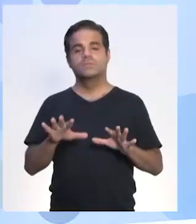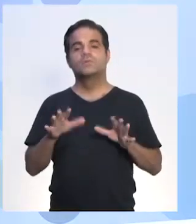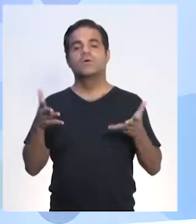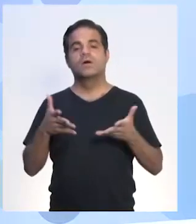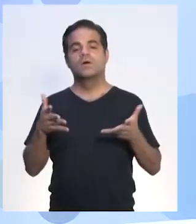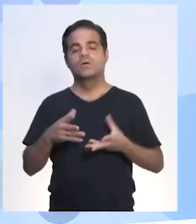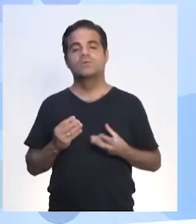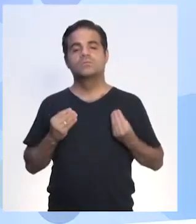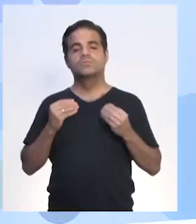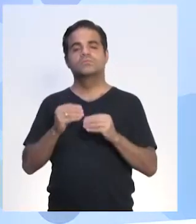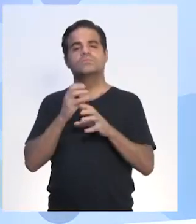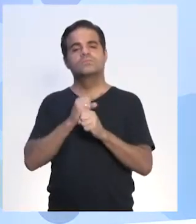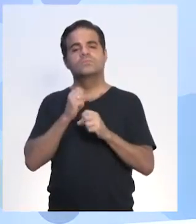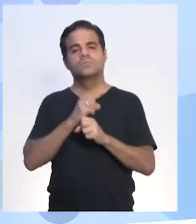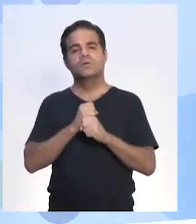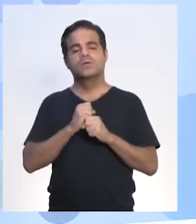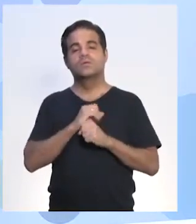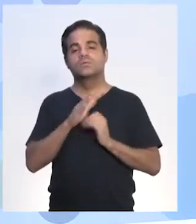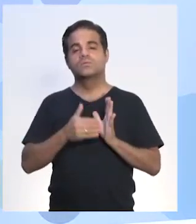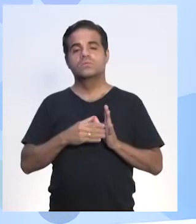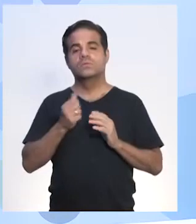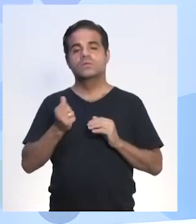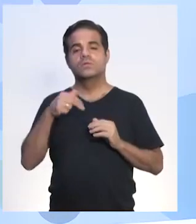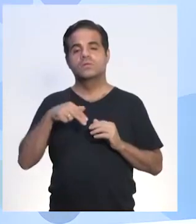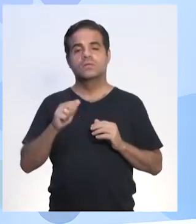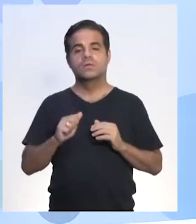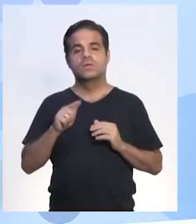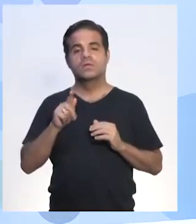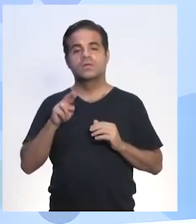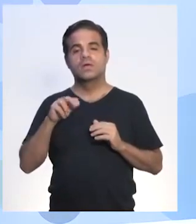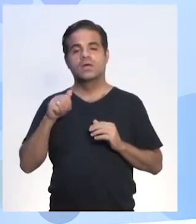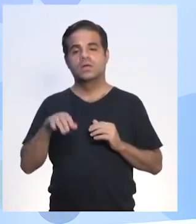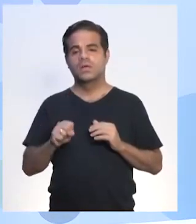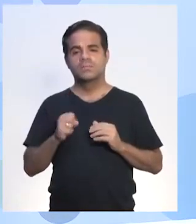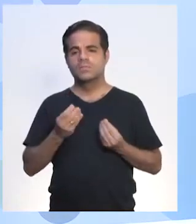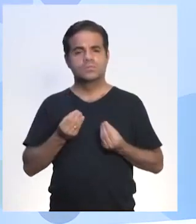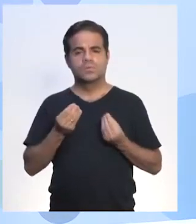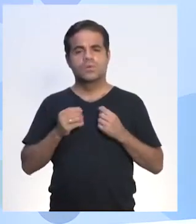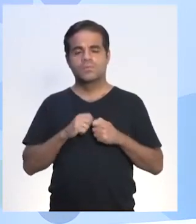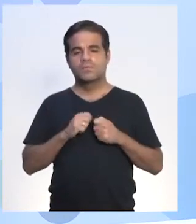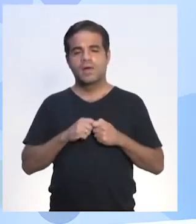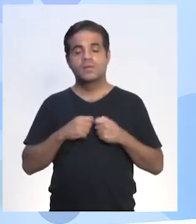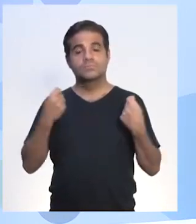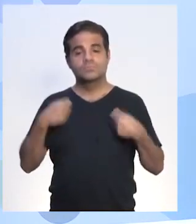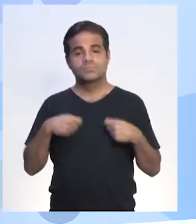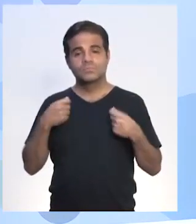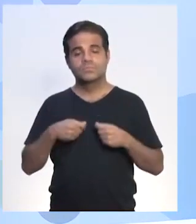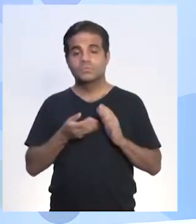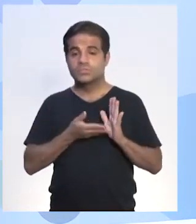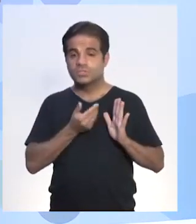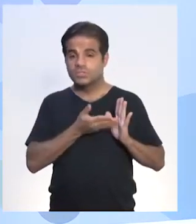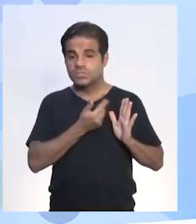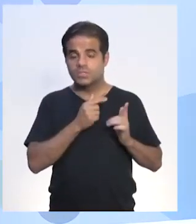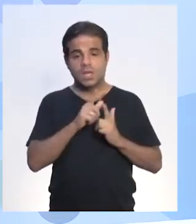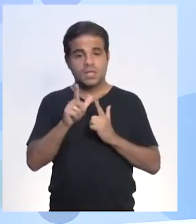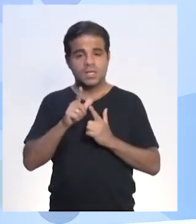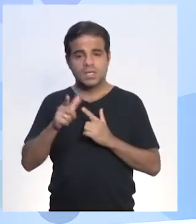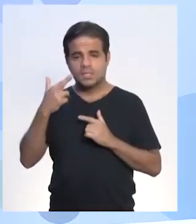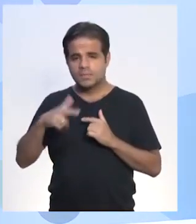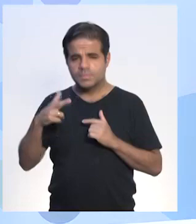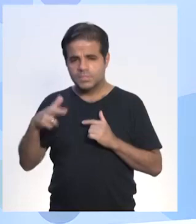agora eu vou calcular o total de anagramas. Como que eu faço mesmo? Eu vou ter que tirar as letras